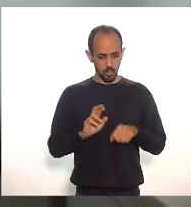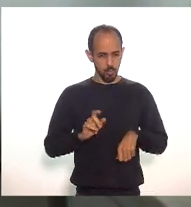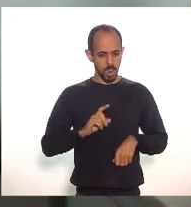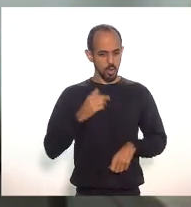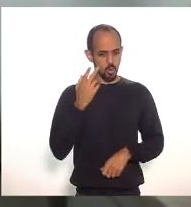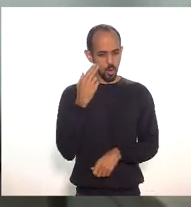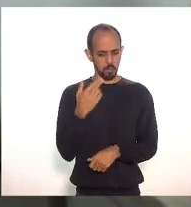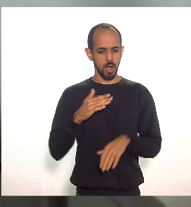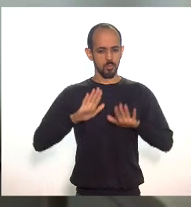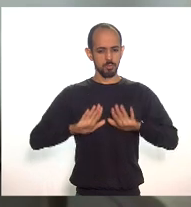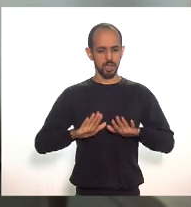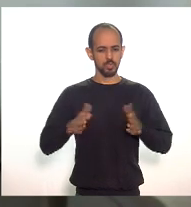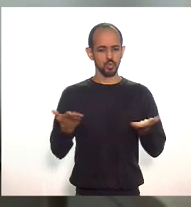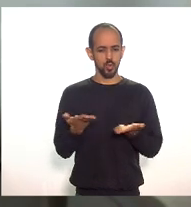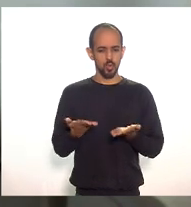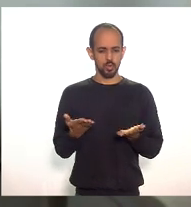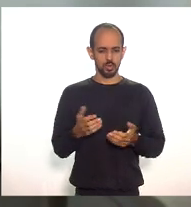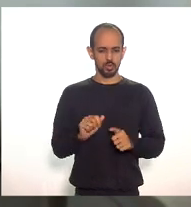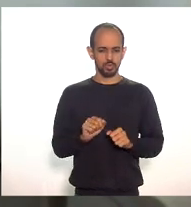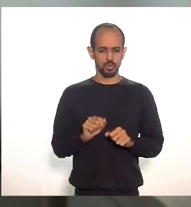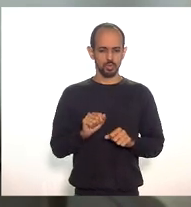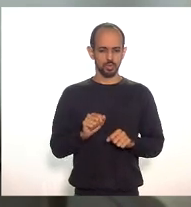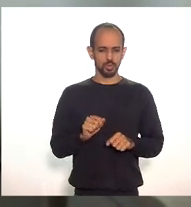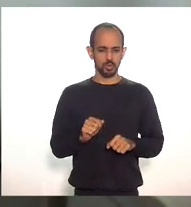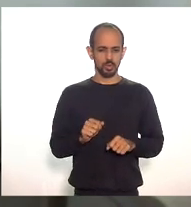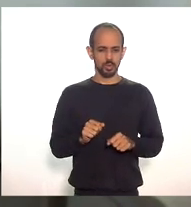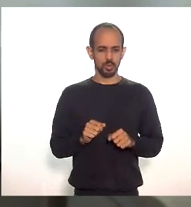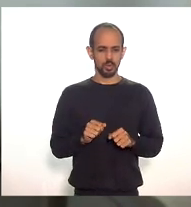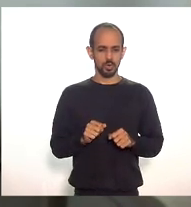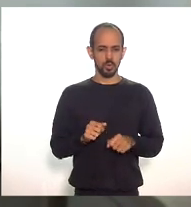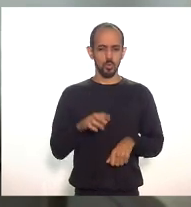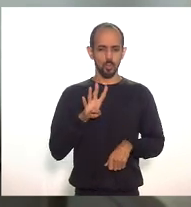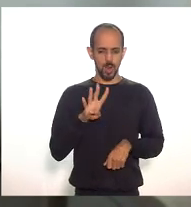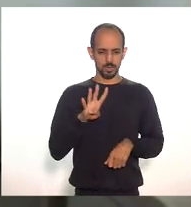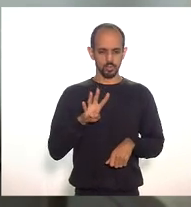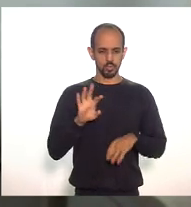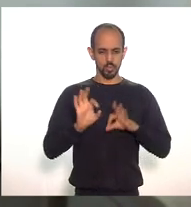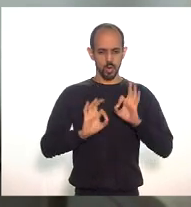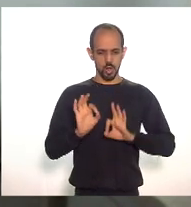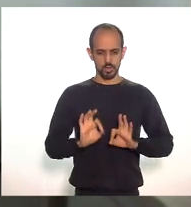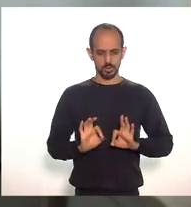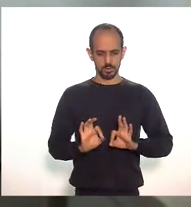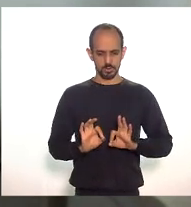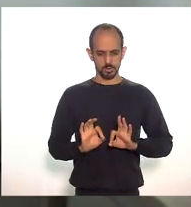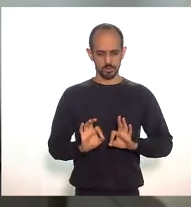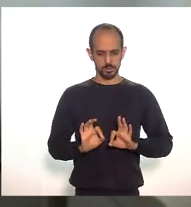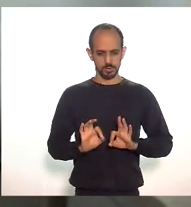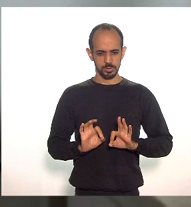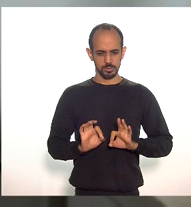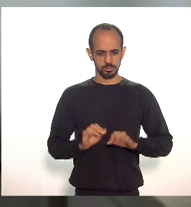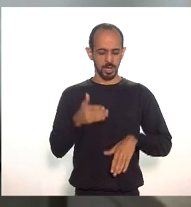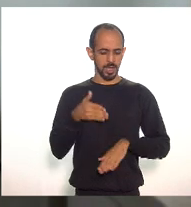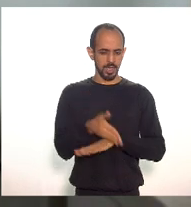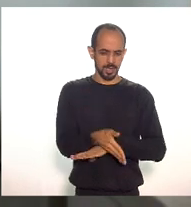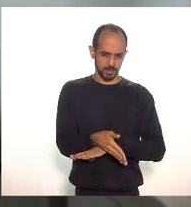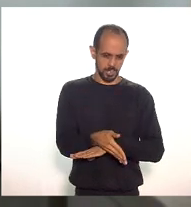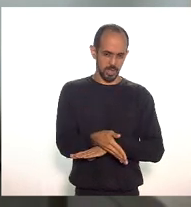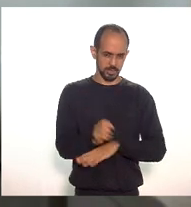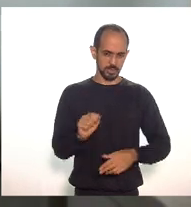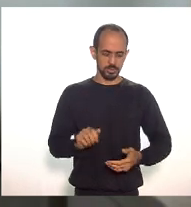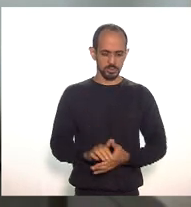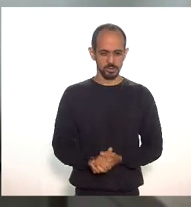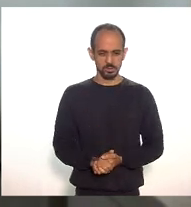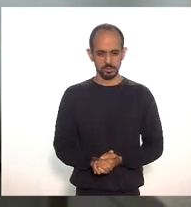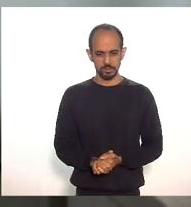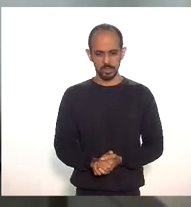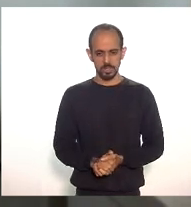mas já foram hoje Quatro pela ordem para fazer integração a